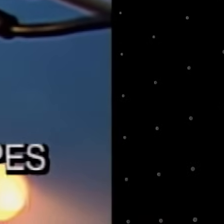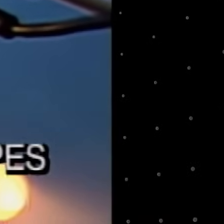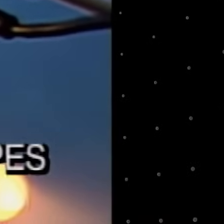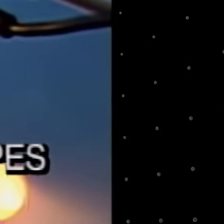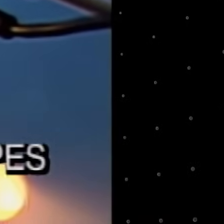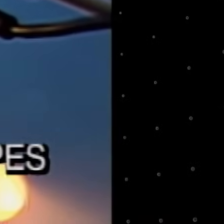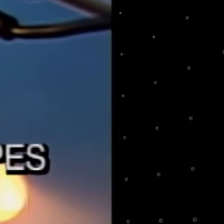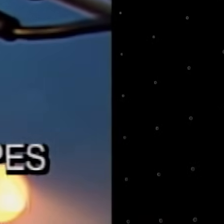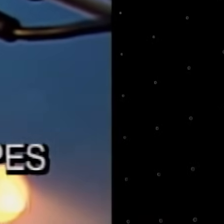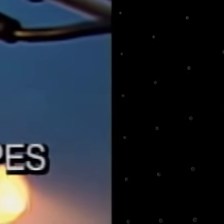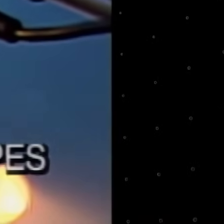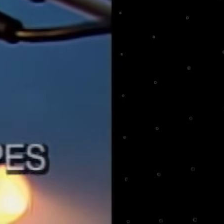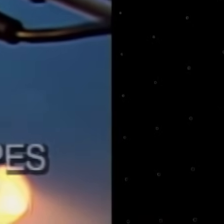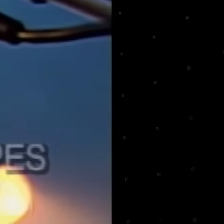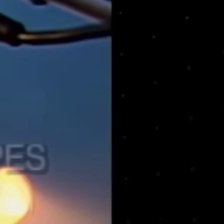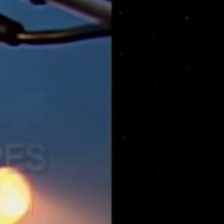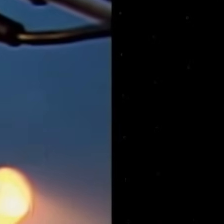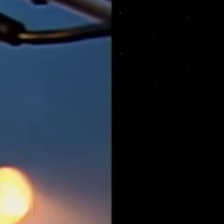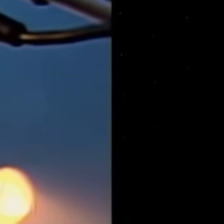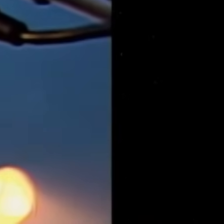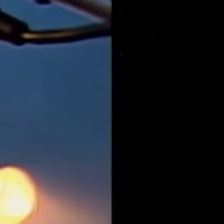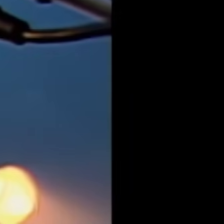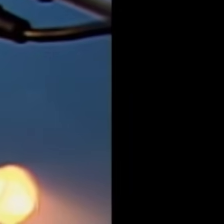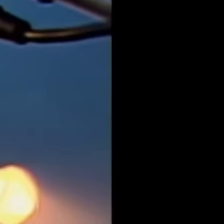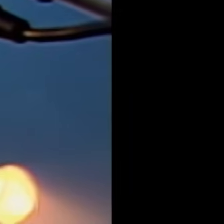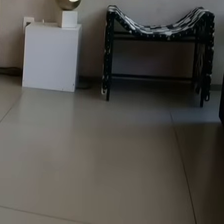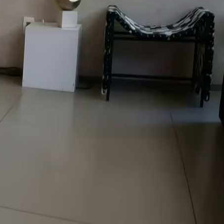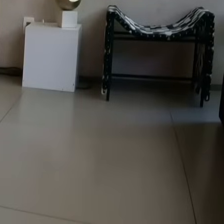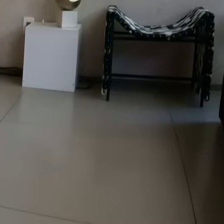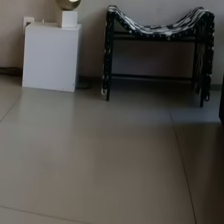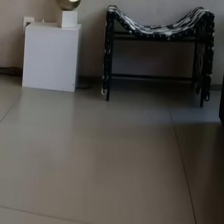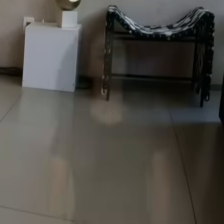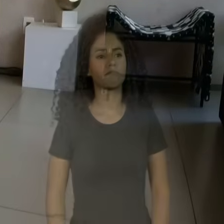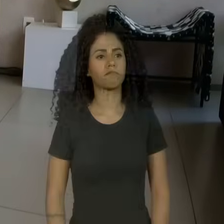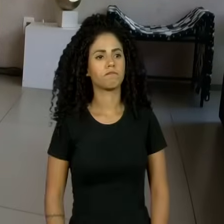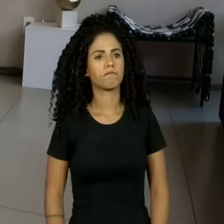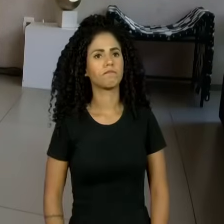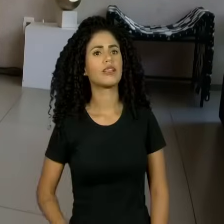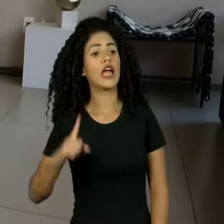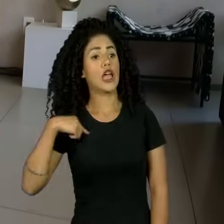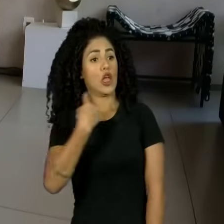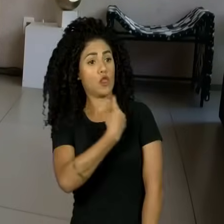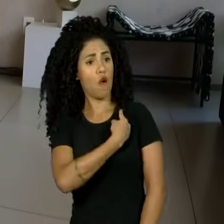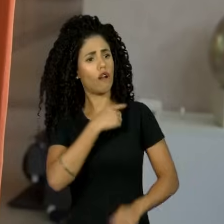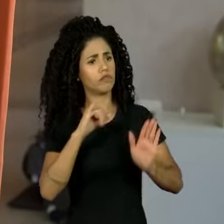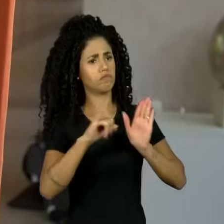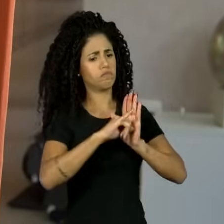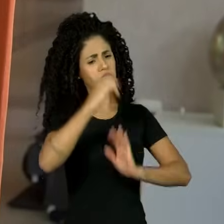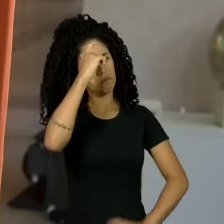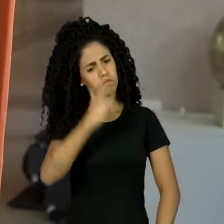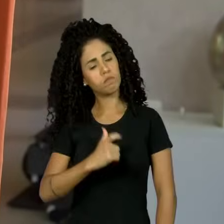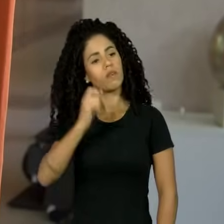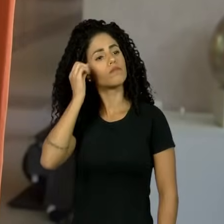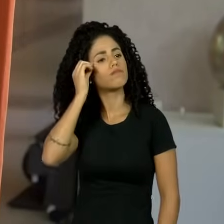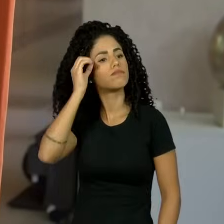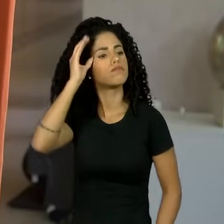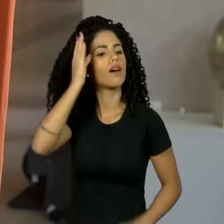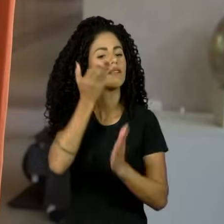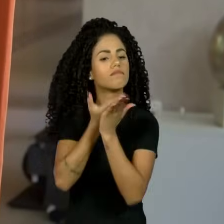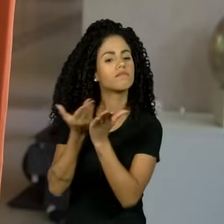foi mesmo o veneno cruel desse amor. A gente se afirmar intelectual é uma coisa,